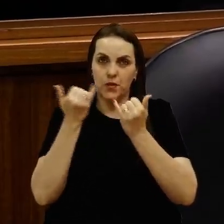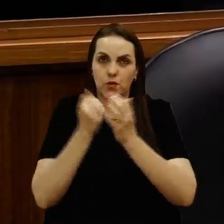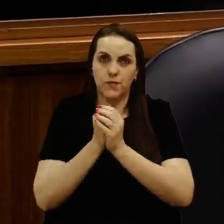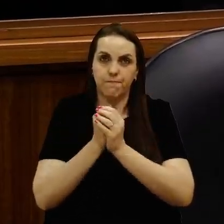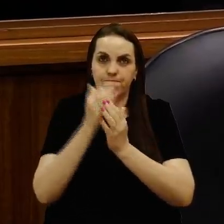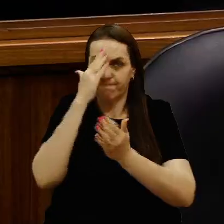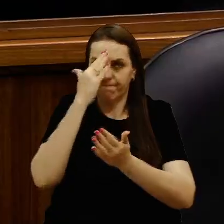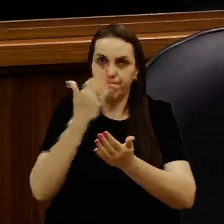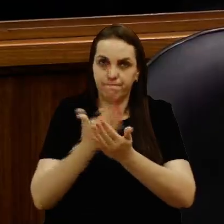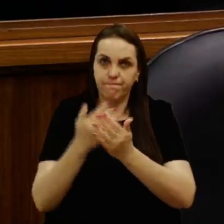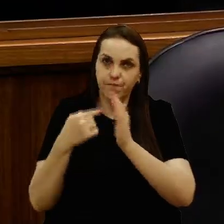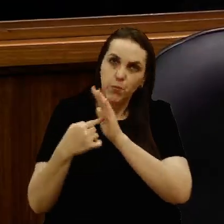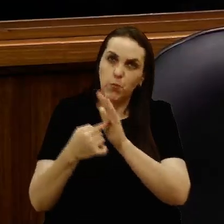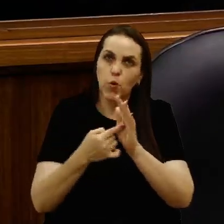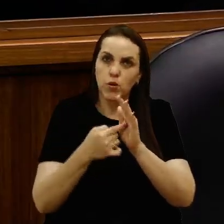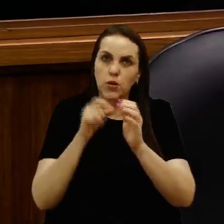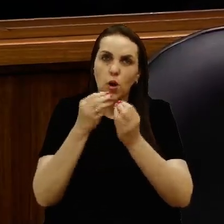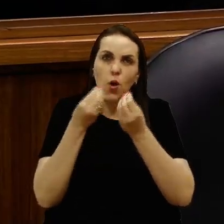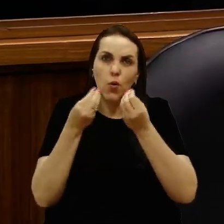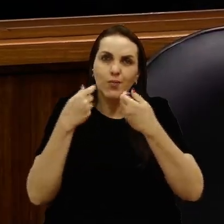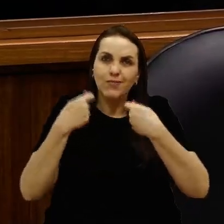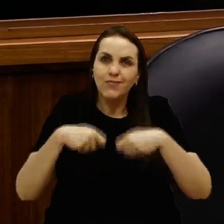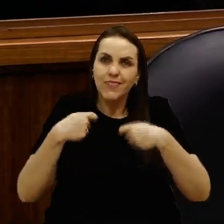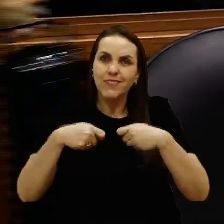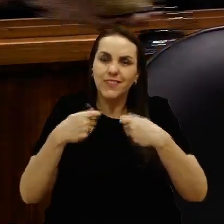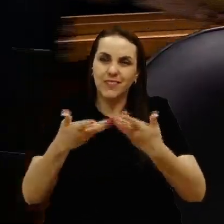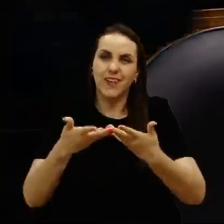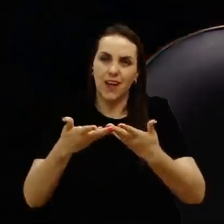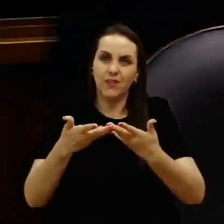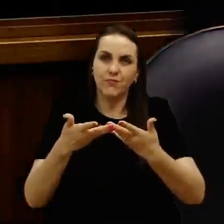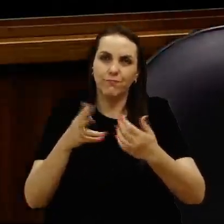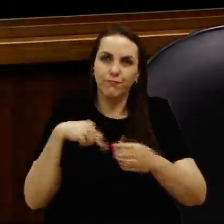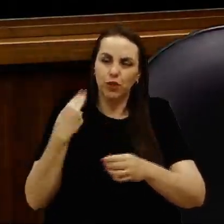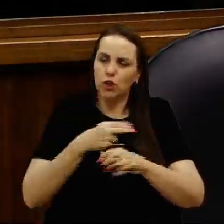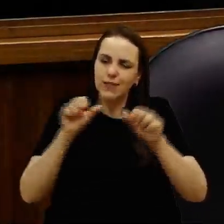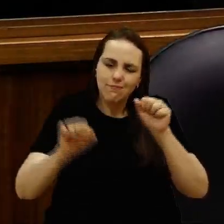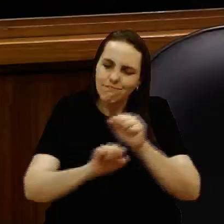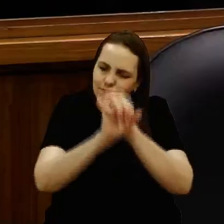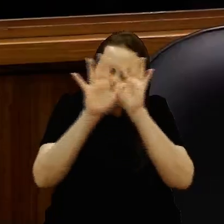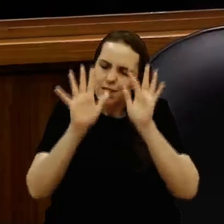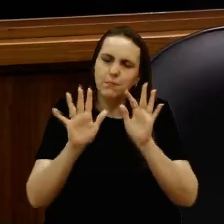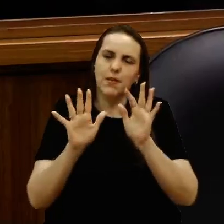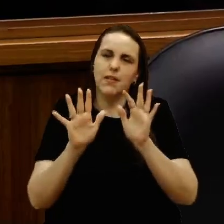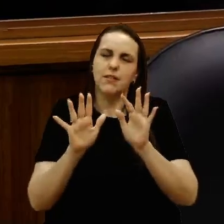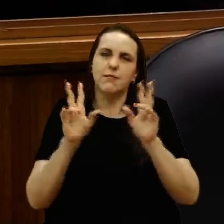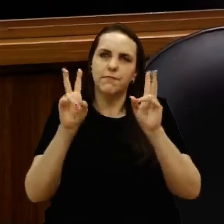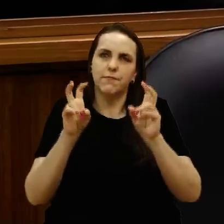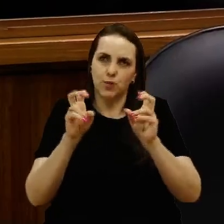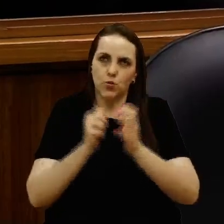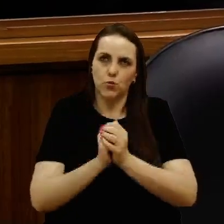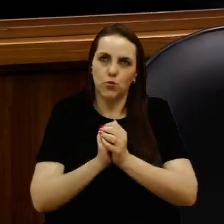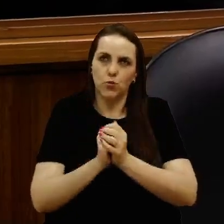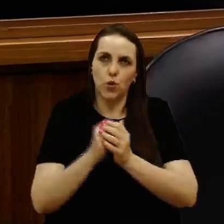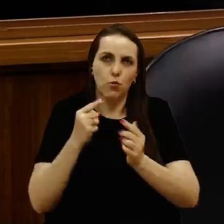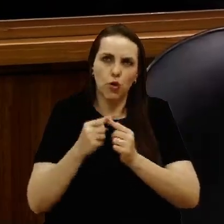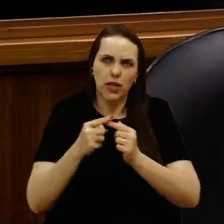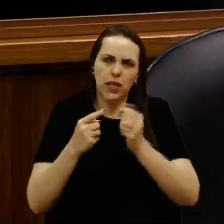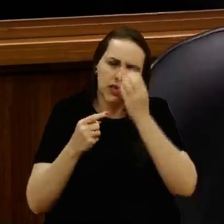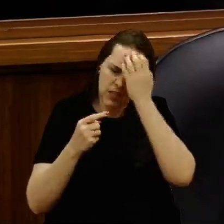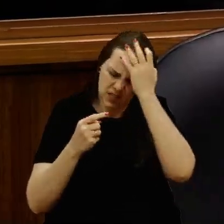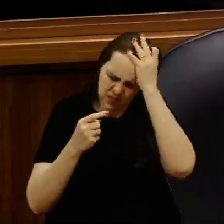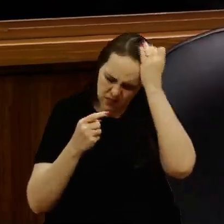demonstra como é necessário a gente ter transparência nesse assunto, porque ficam muitas dúvidas. E é isso,